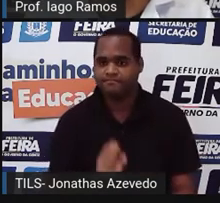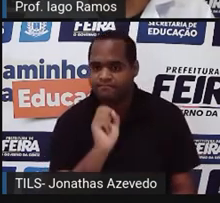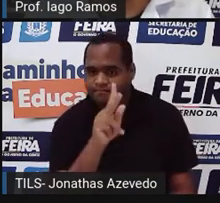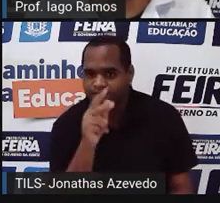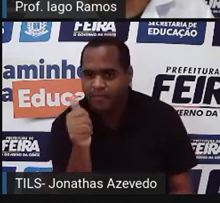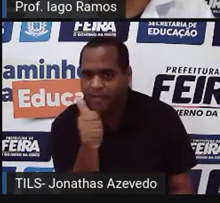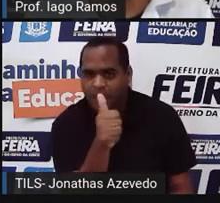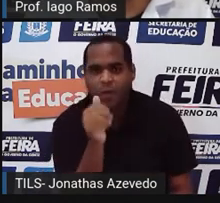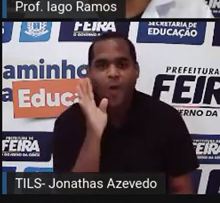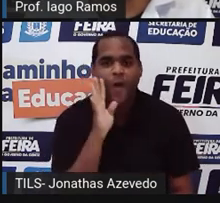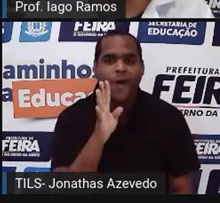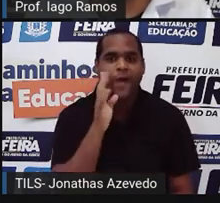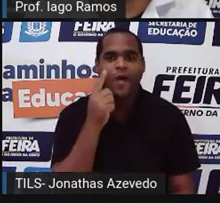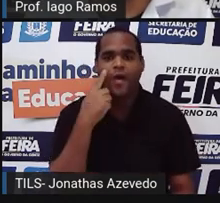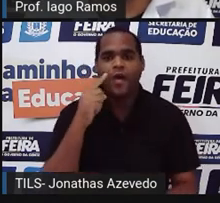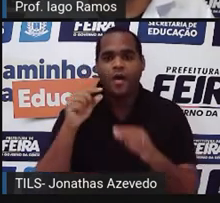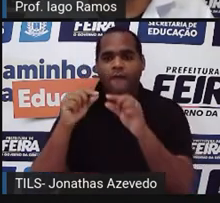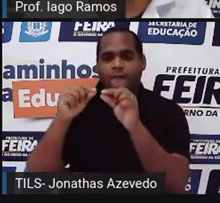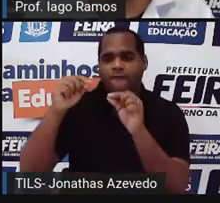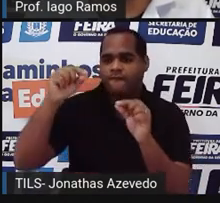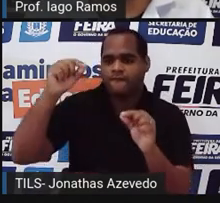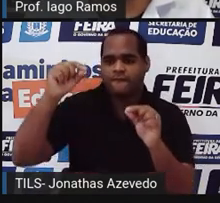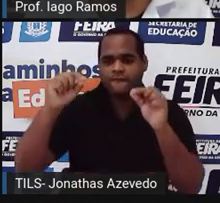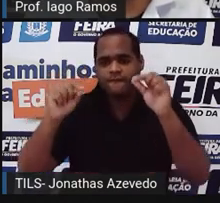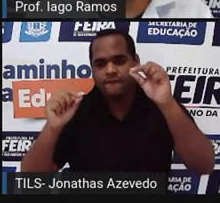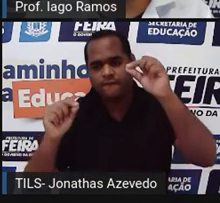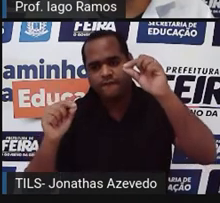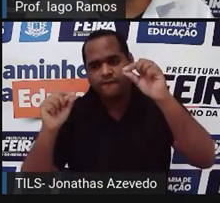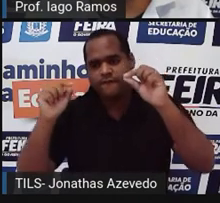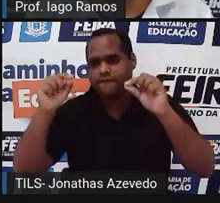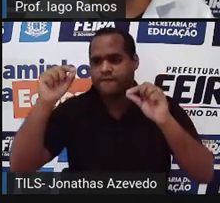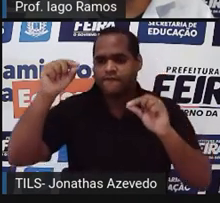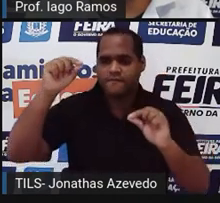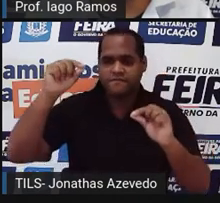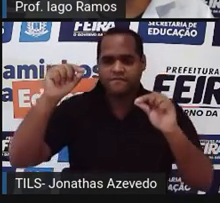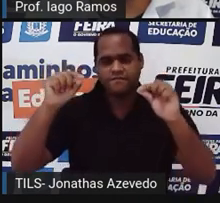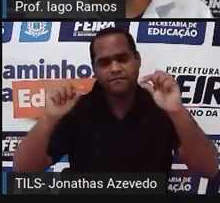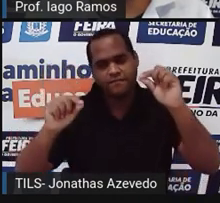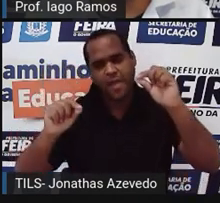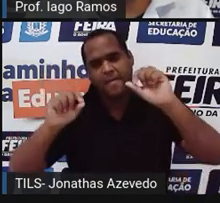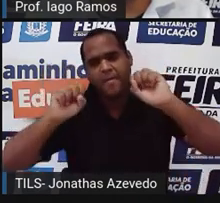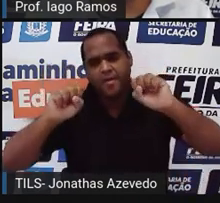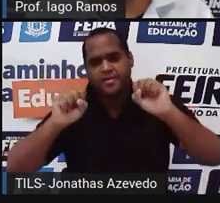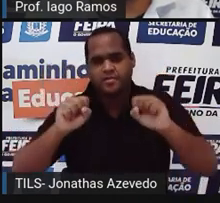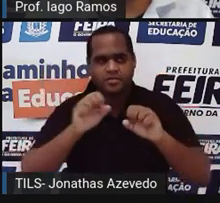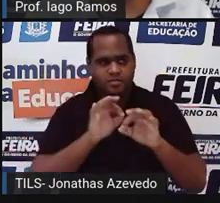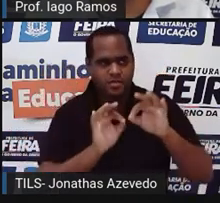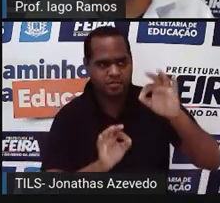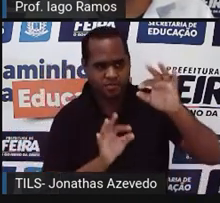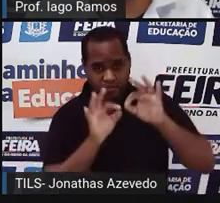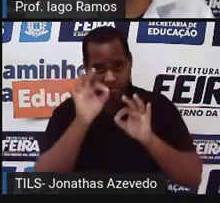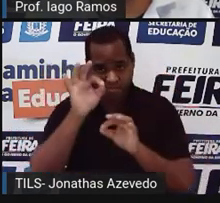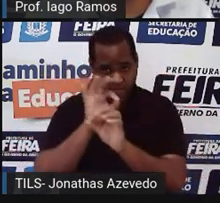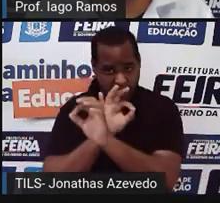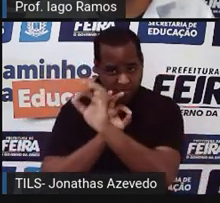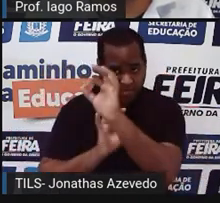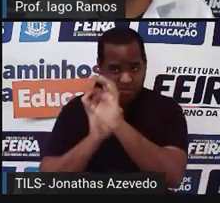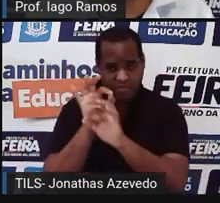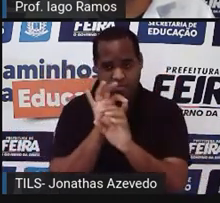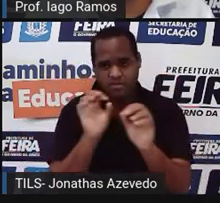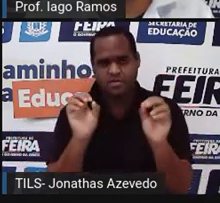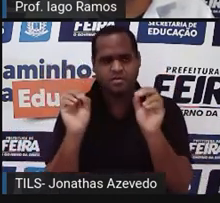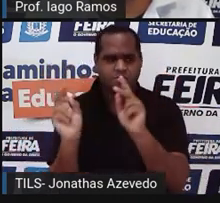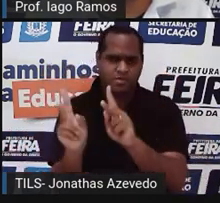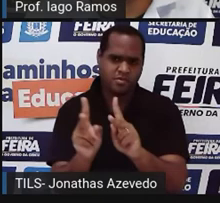Belezinha? Olha só que bacana. E eu posso ir mudando o sentido da translação. Olha só, e a distância também, tá?